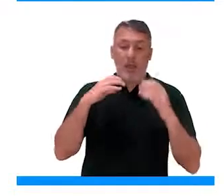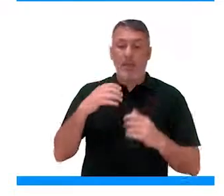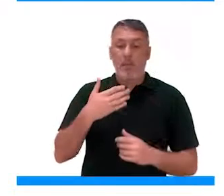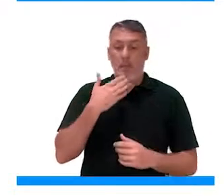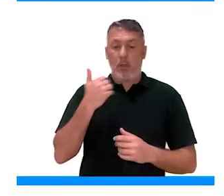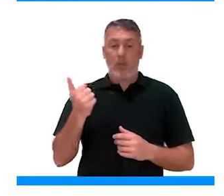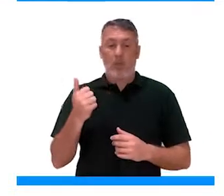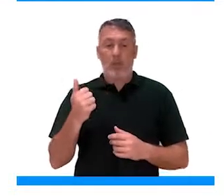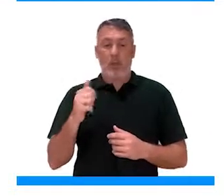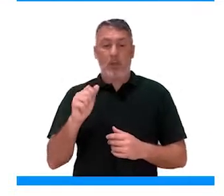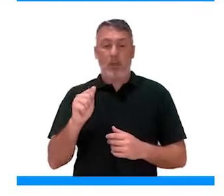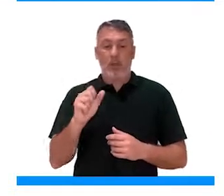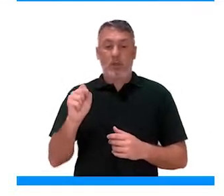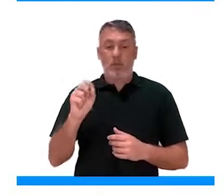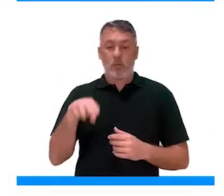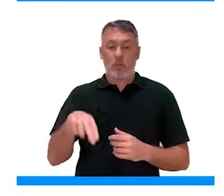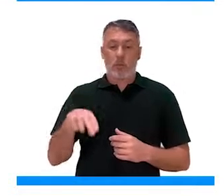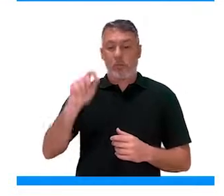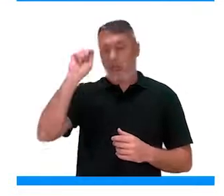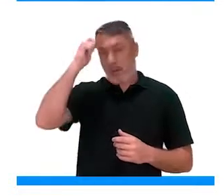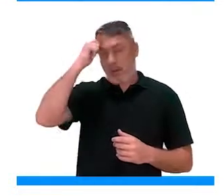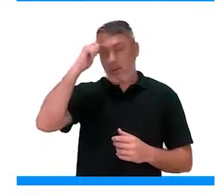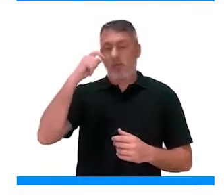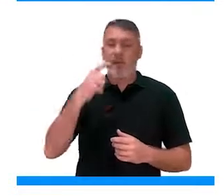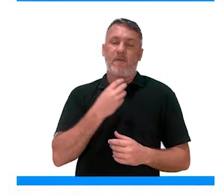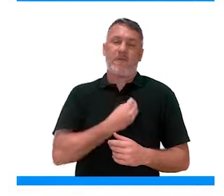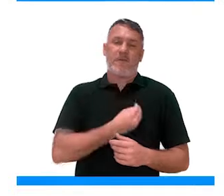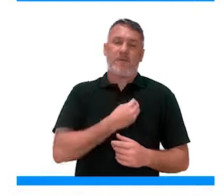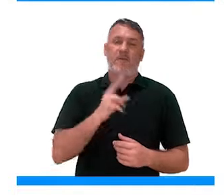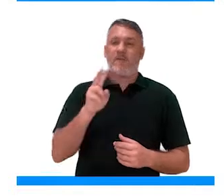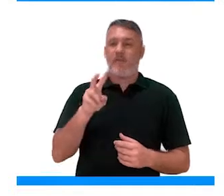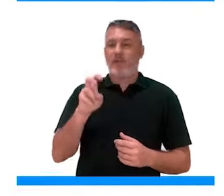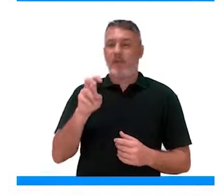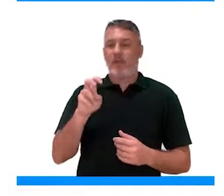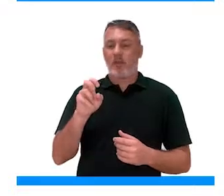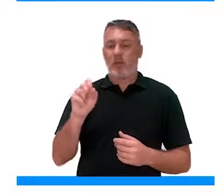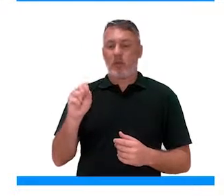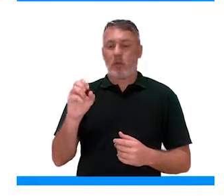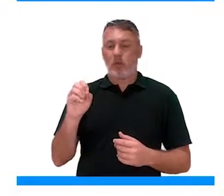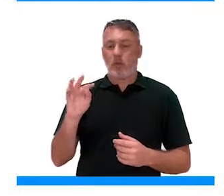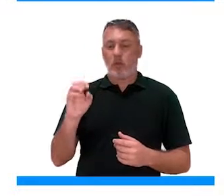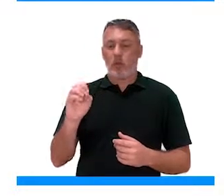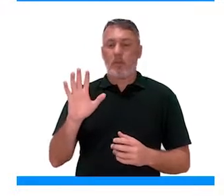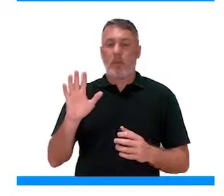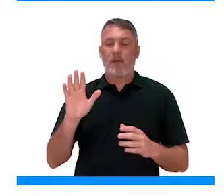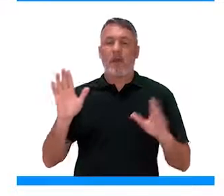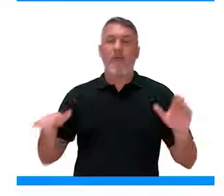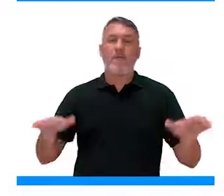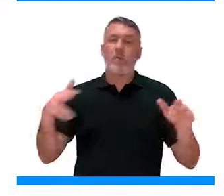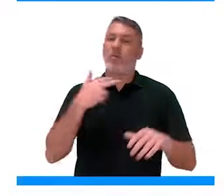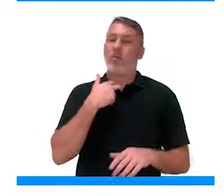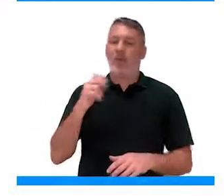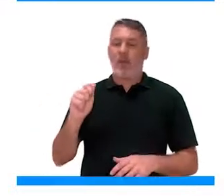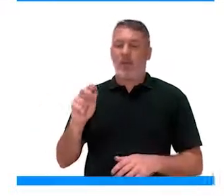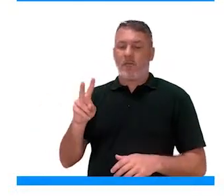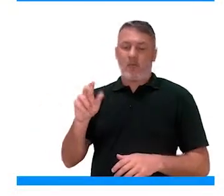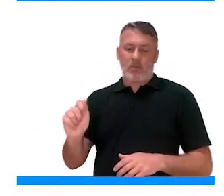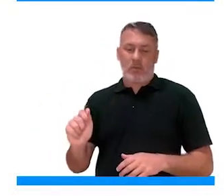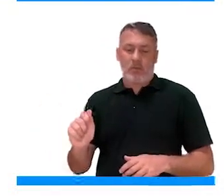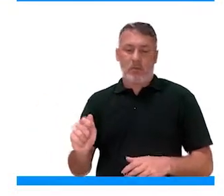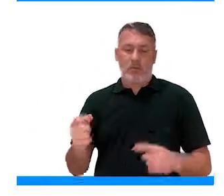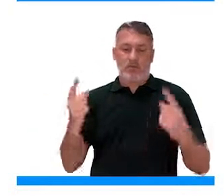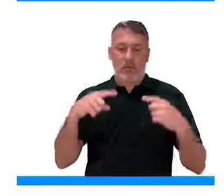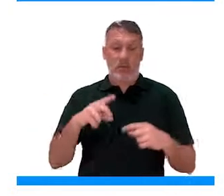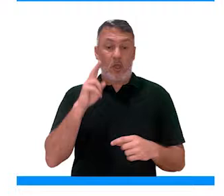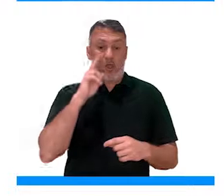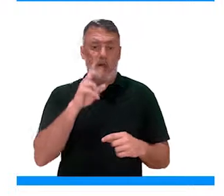ai, cantar melhor. Assum preto vive sorto, mas não pode avoar. 1000 vezes a sina de uma gaiola, desde que o céu